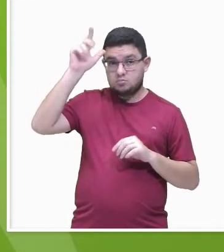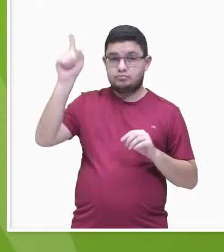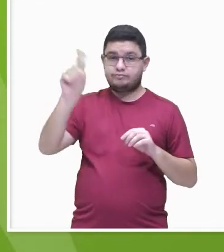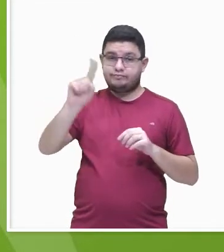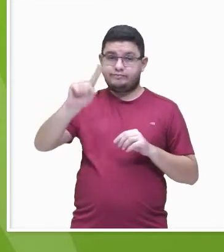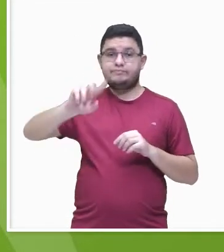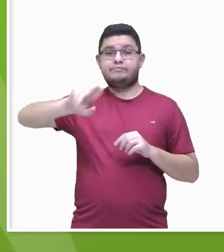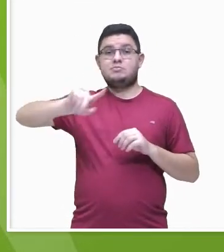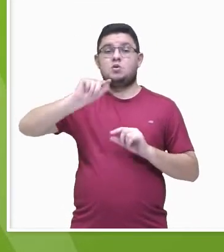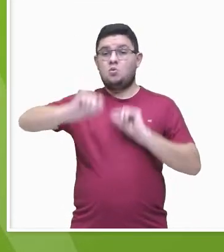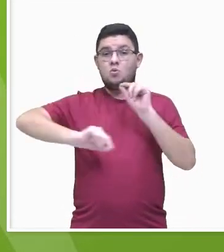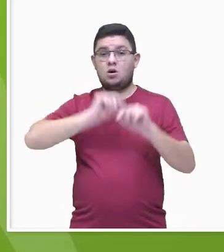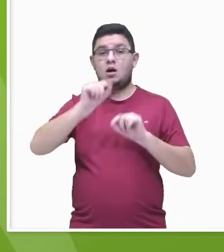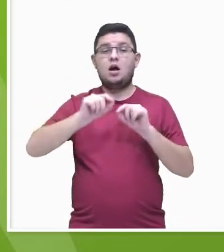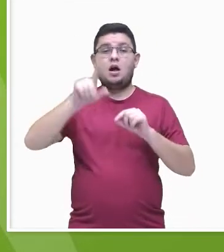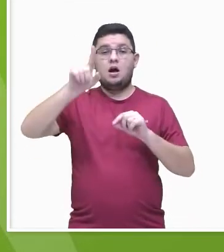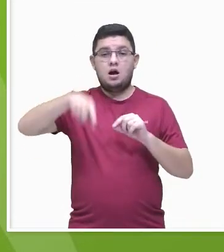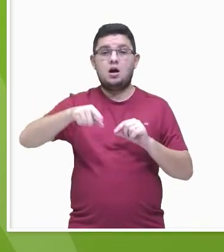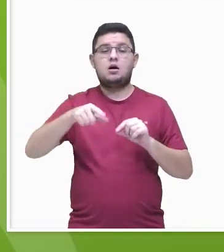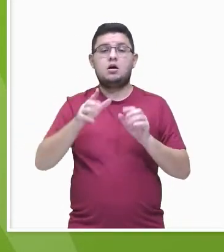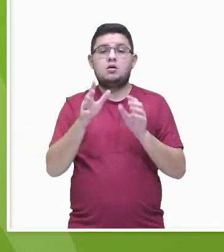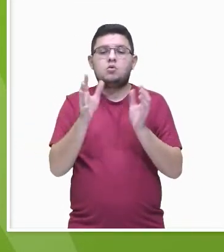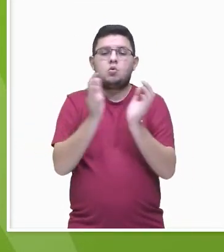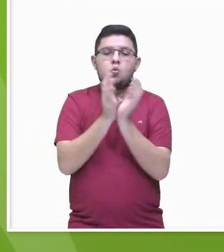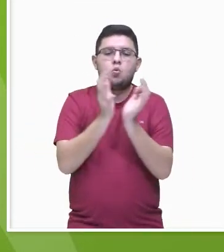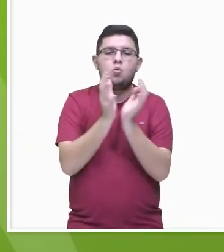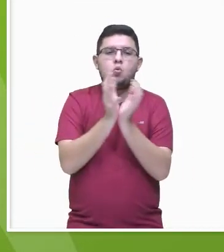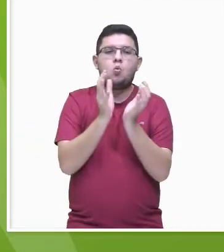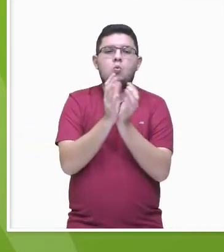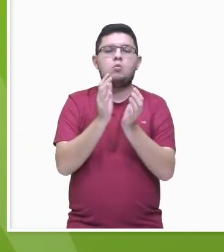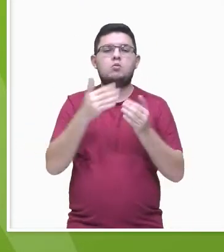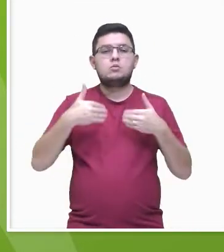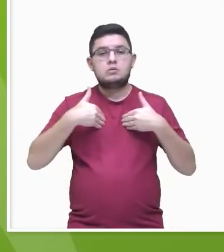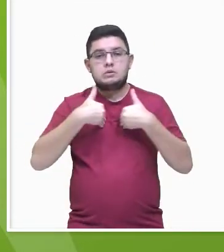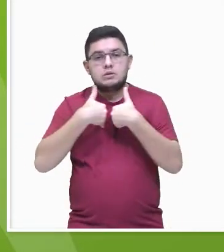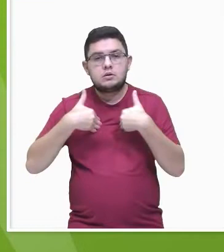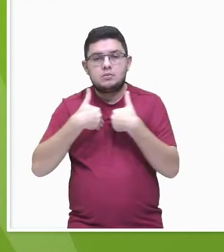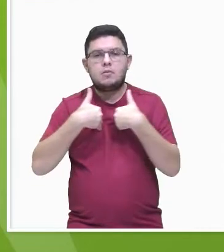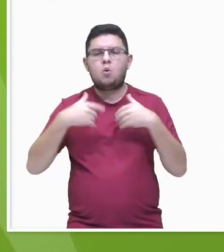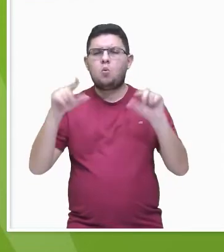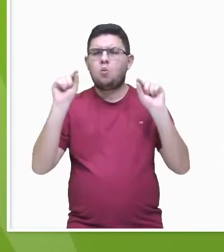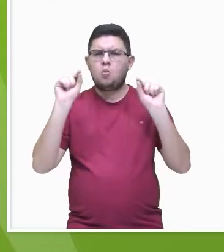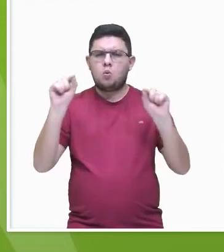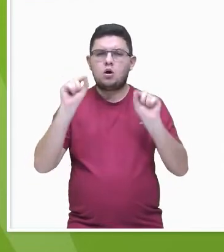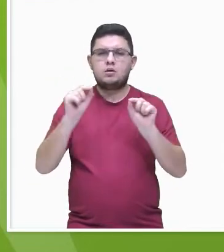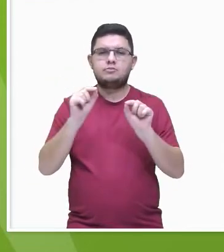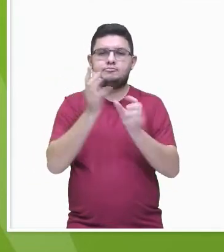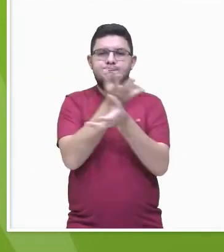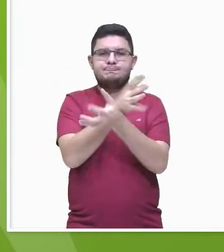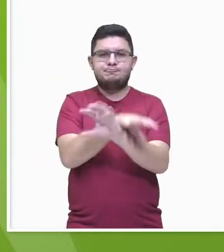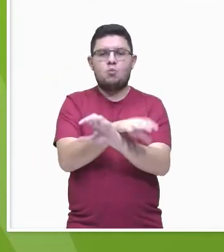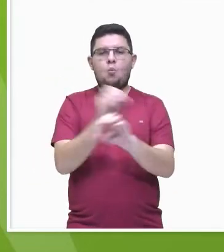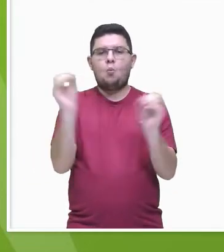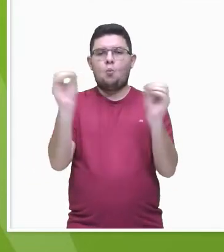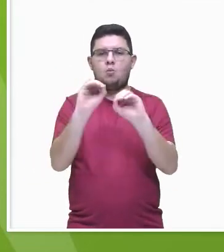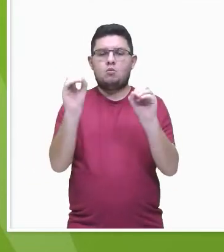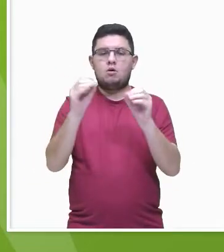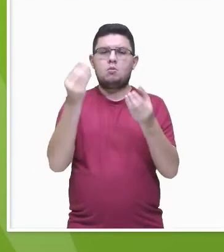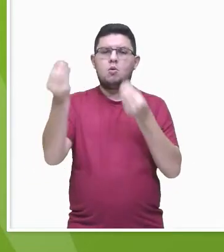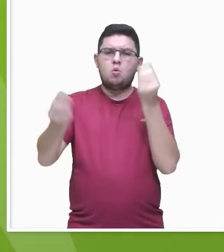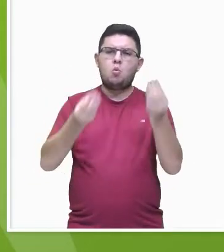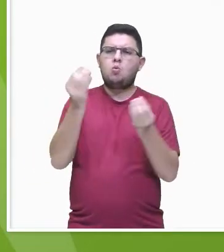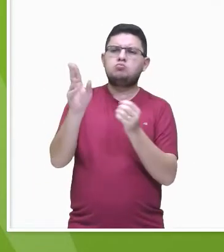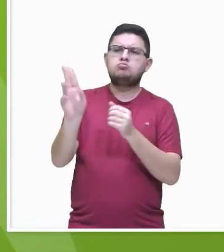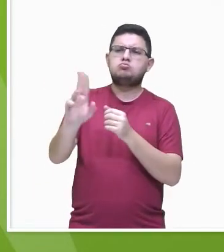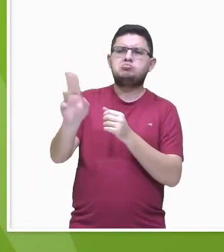conhecer essa diversidade que apresentam esse grupo, quais são as características, de onde vem esse nome agora na nossa imagem aí sobre